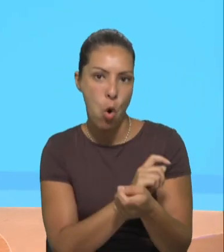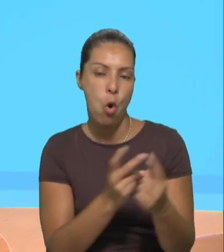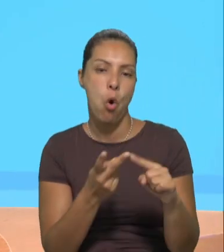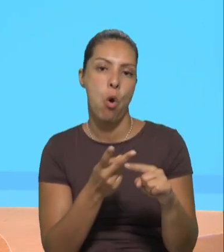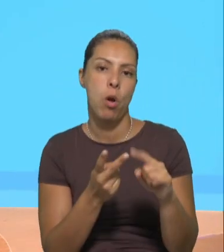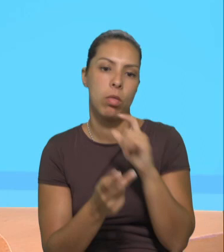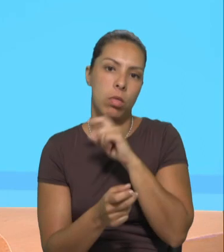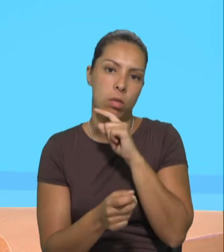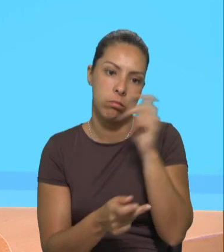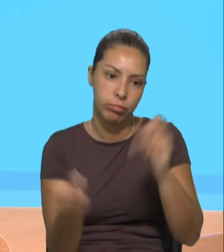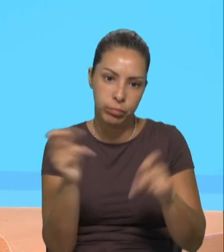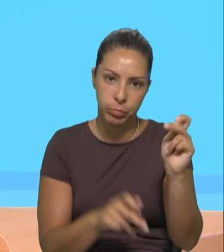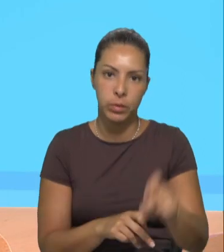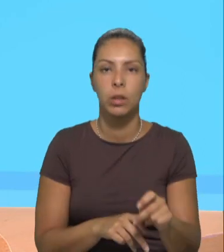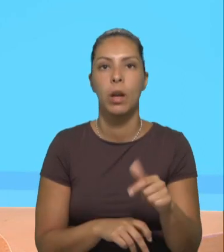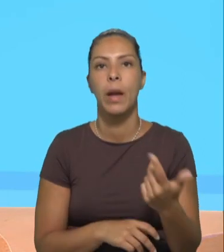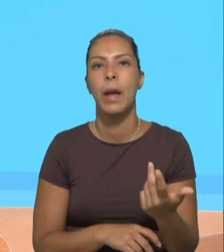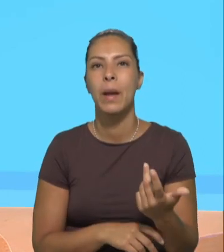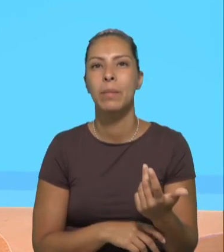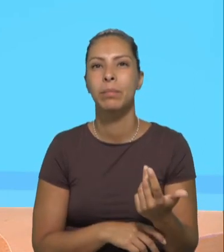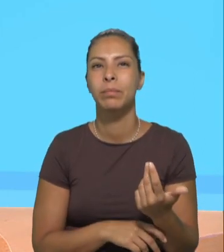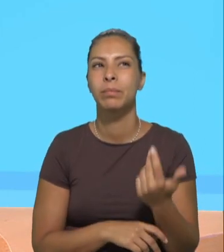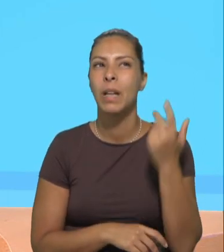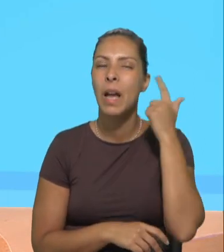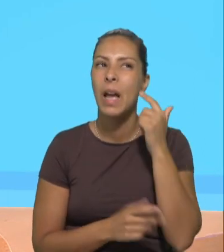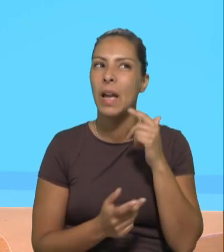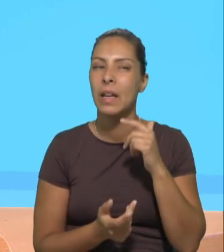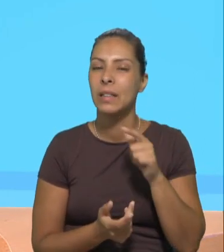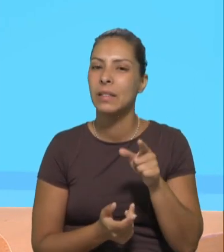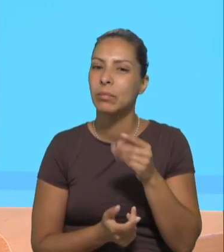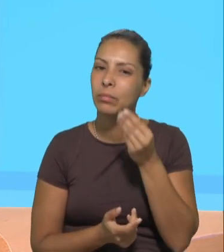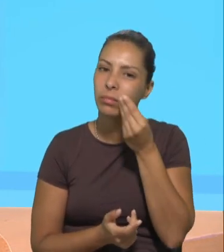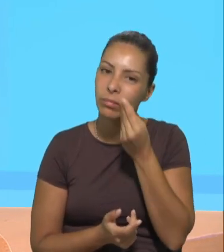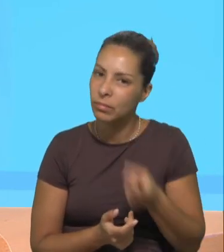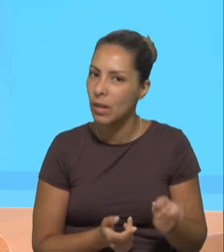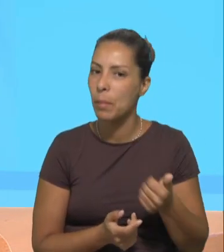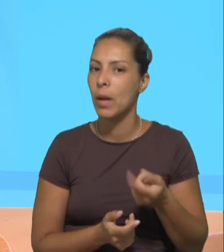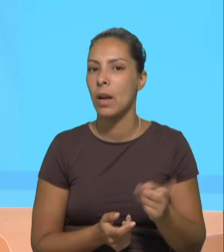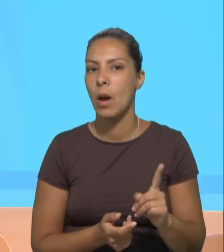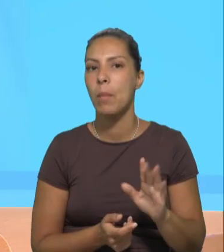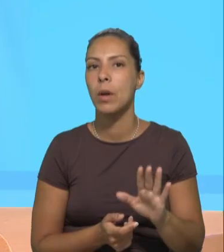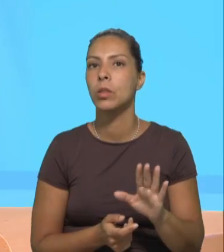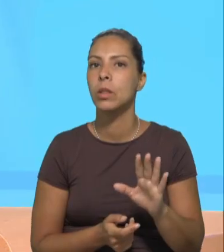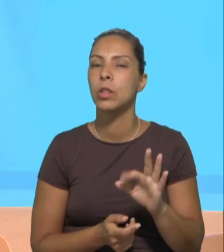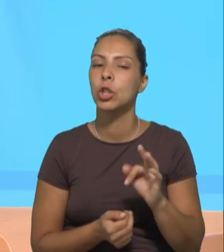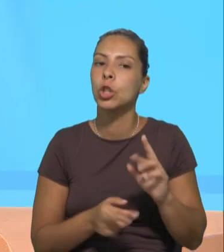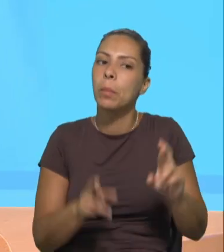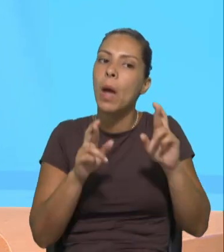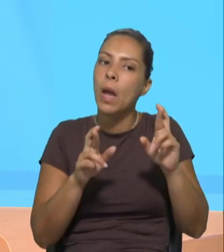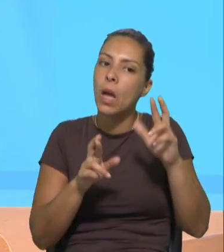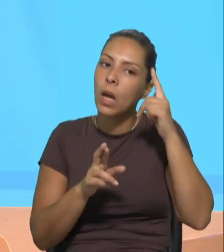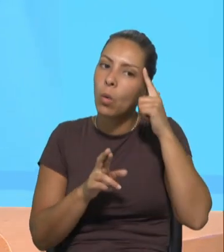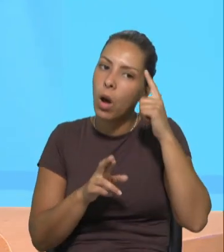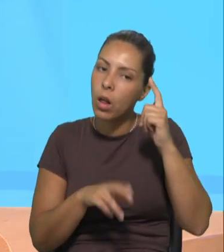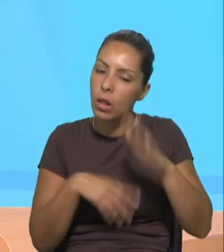acontecer. Se quiserem, uma tradução que soa mal, mas que talvez ajude a entender, uma esperança que seja um esperançar, ou